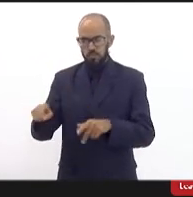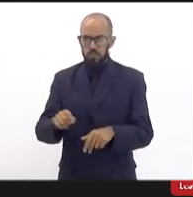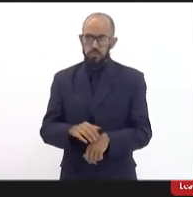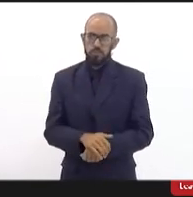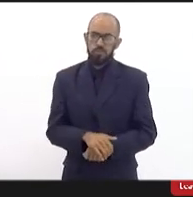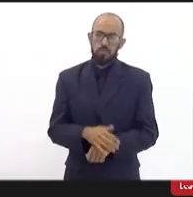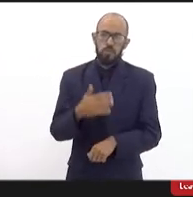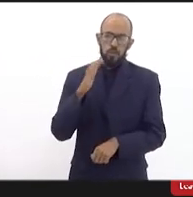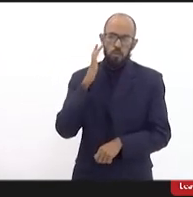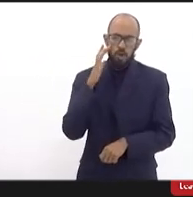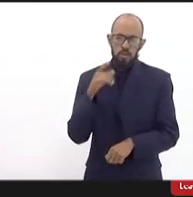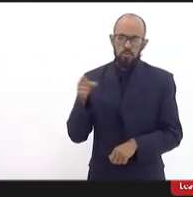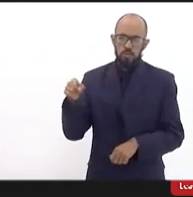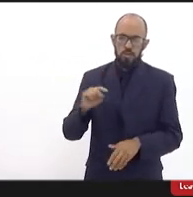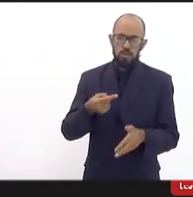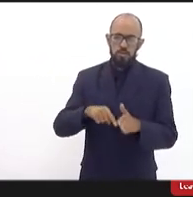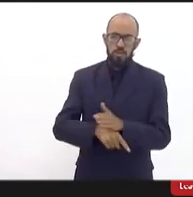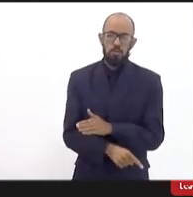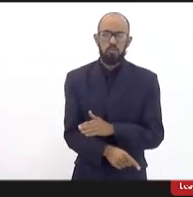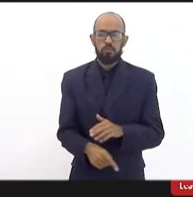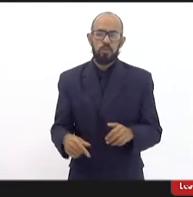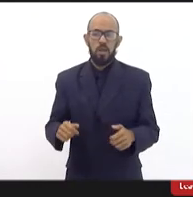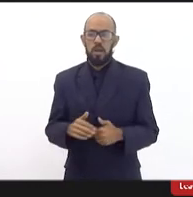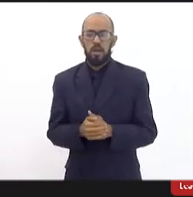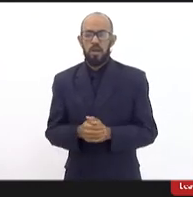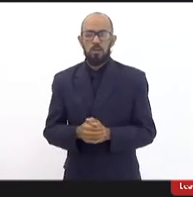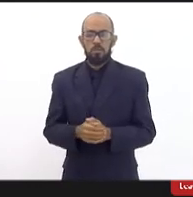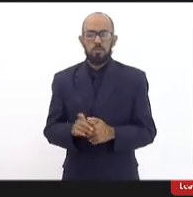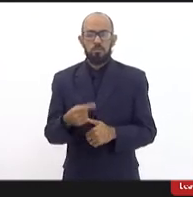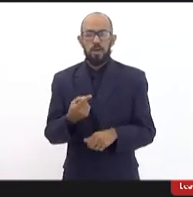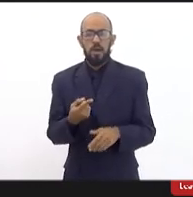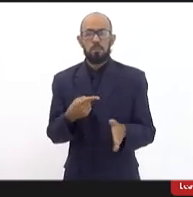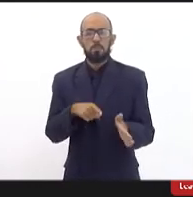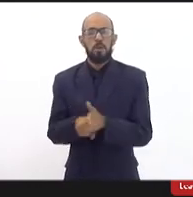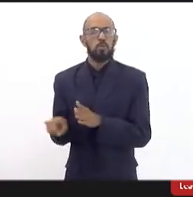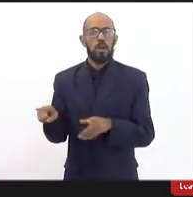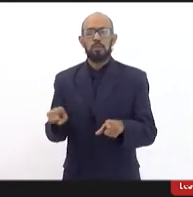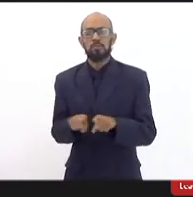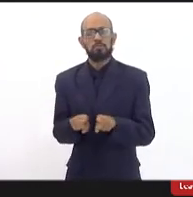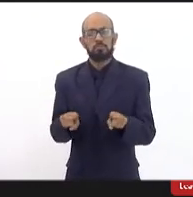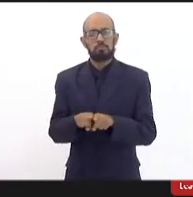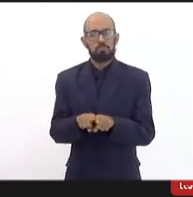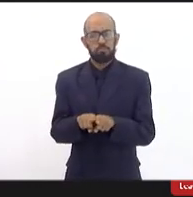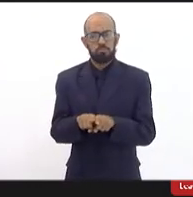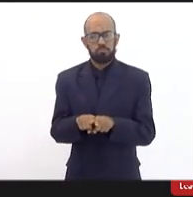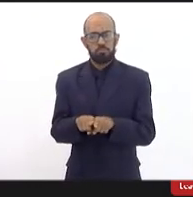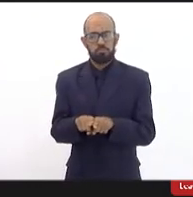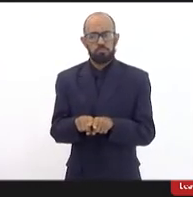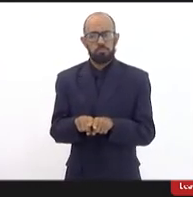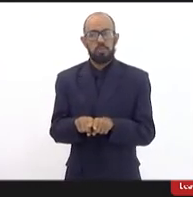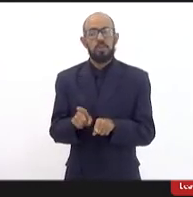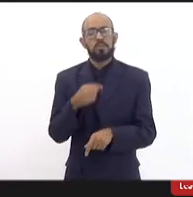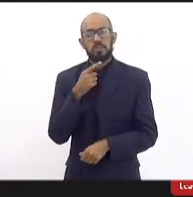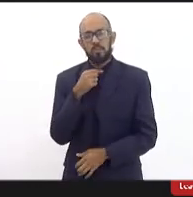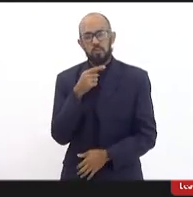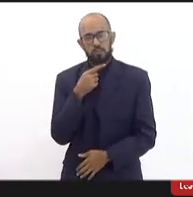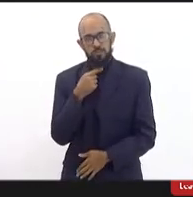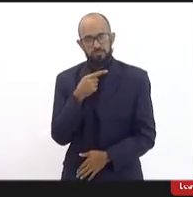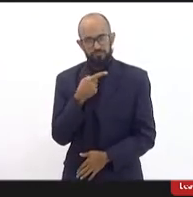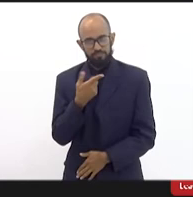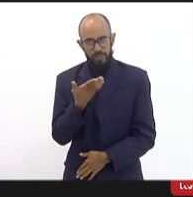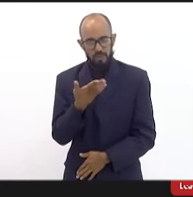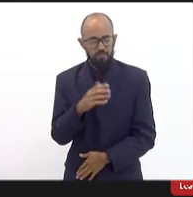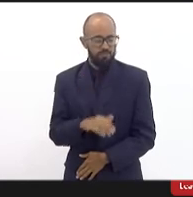até que ele ia se aprofundar para questionar também essa dúvida. E